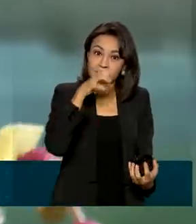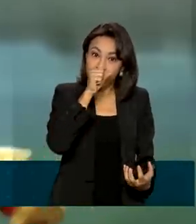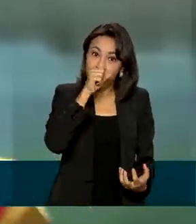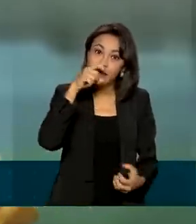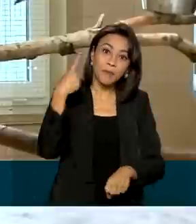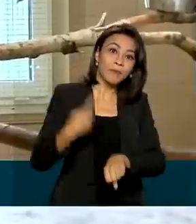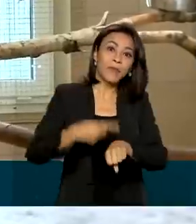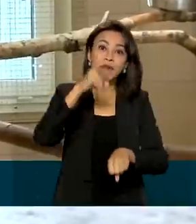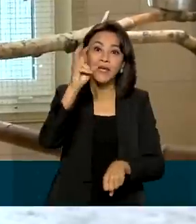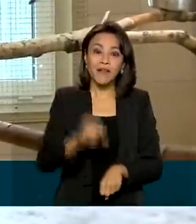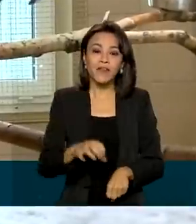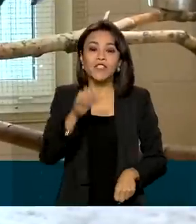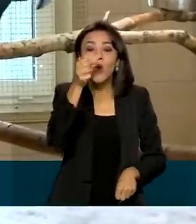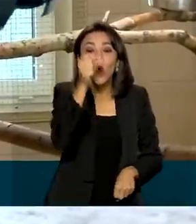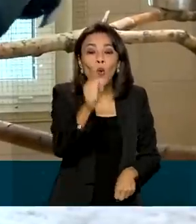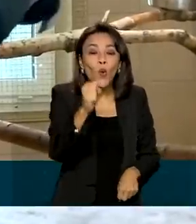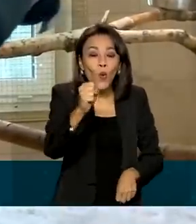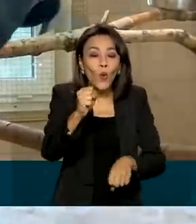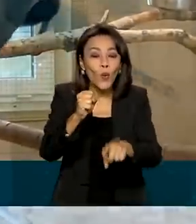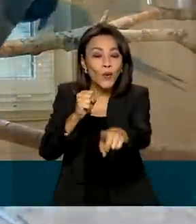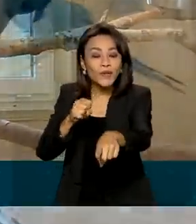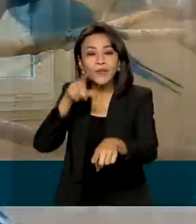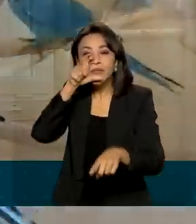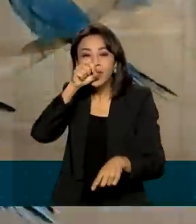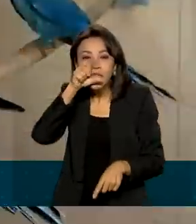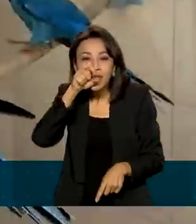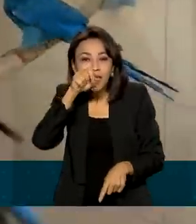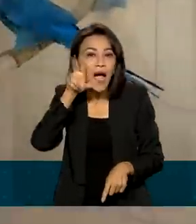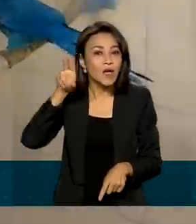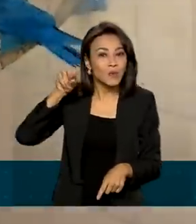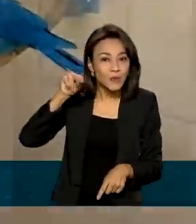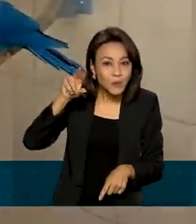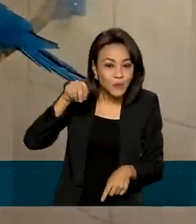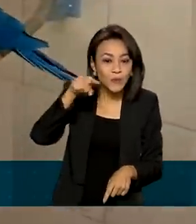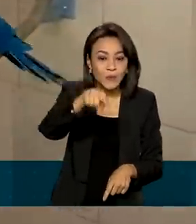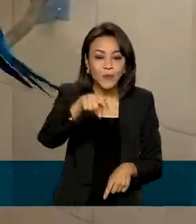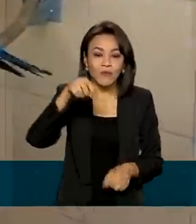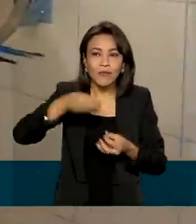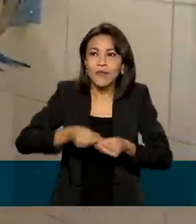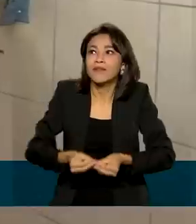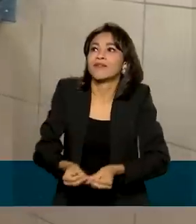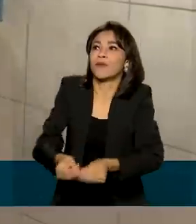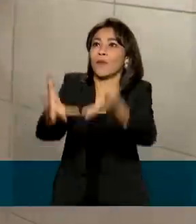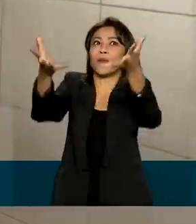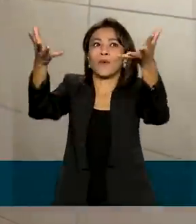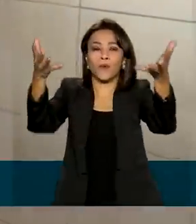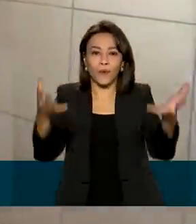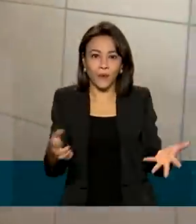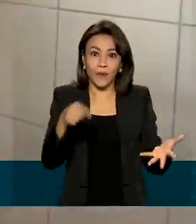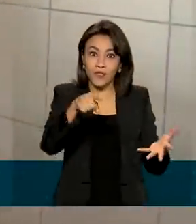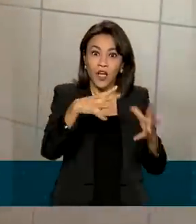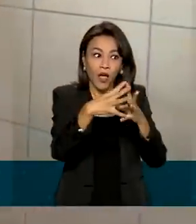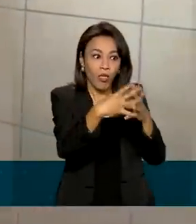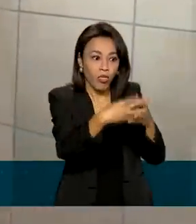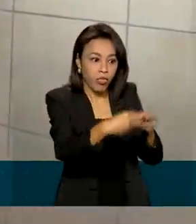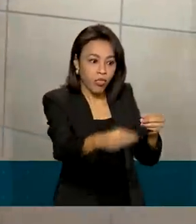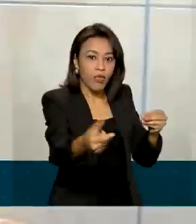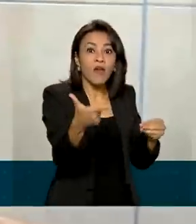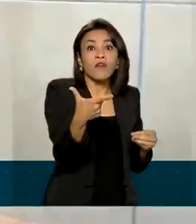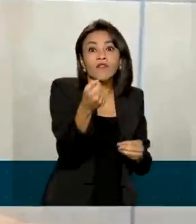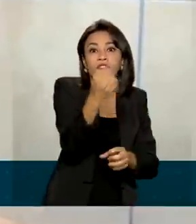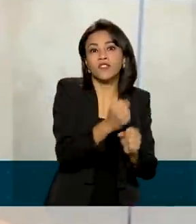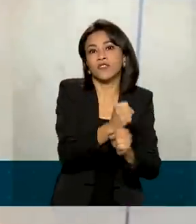primeira vez, 8 ararinhas azuis. Extintas na Caatinga há mais de 20 anos, cerca de 50